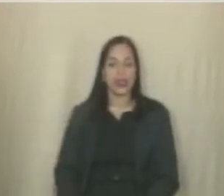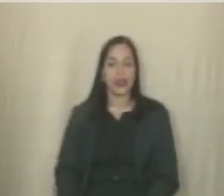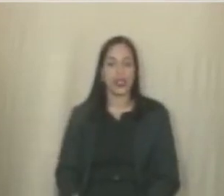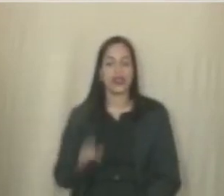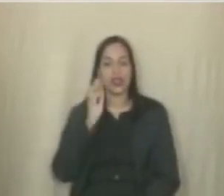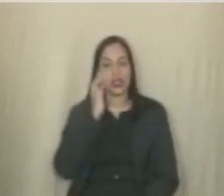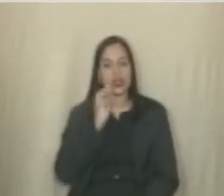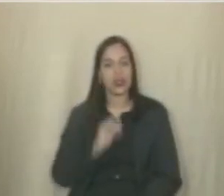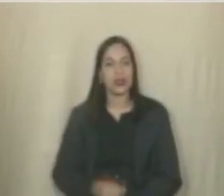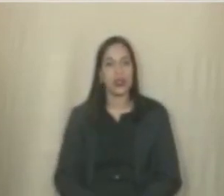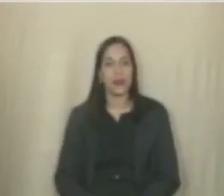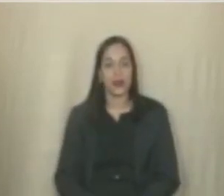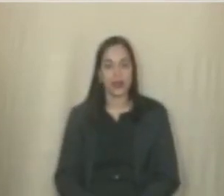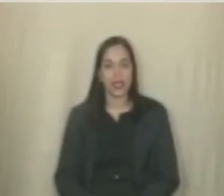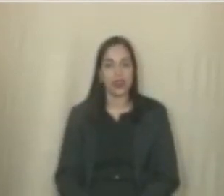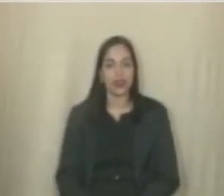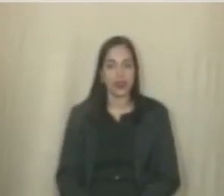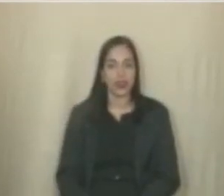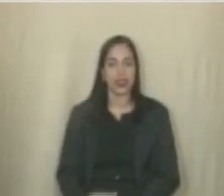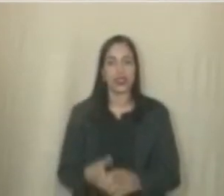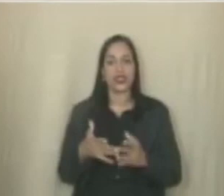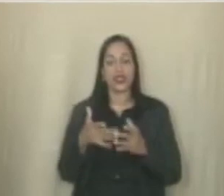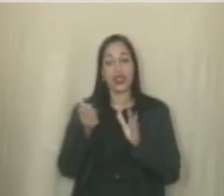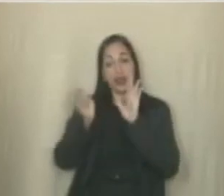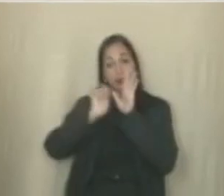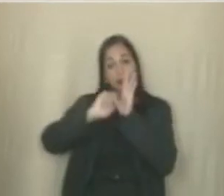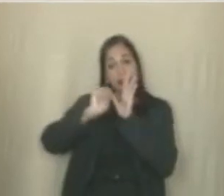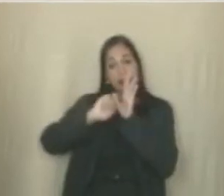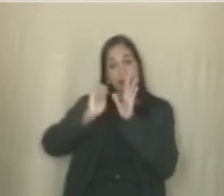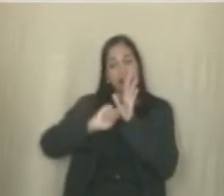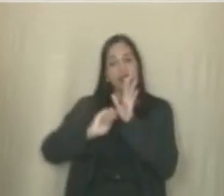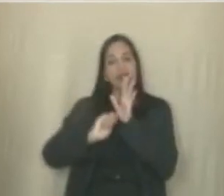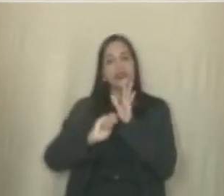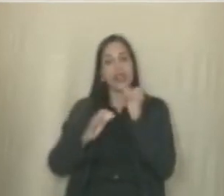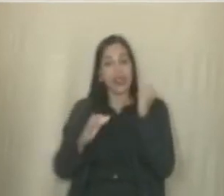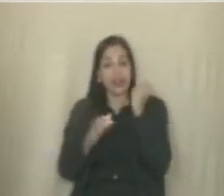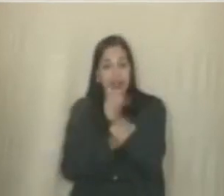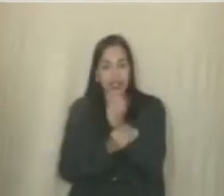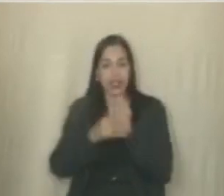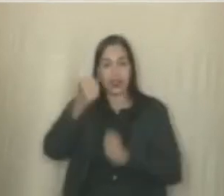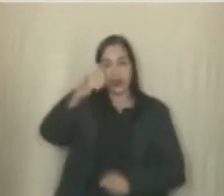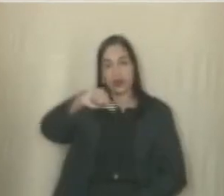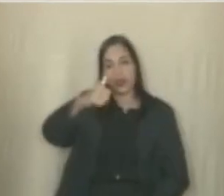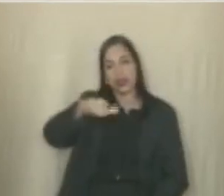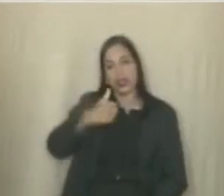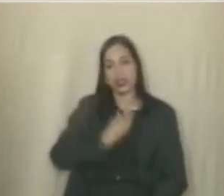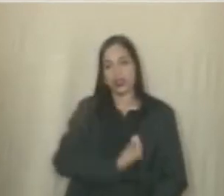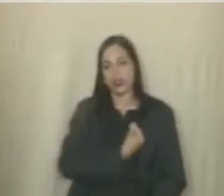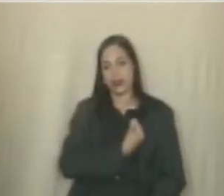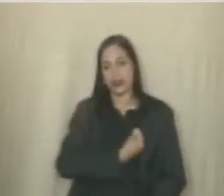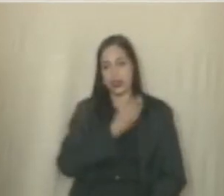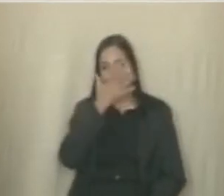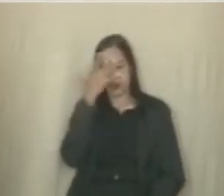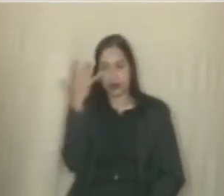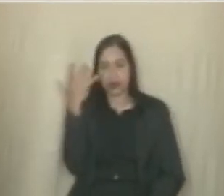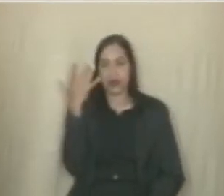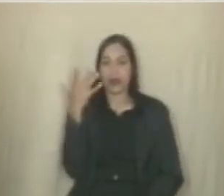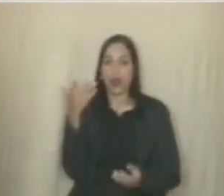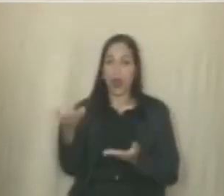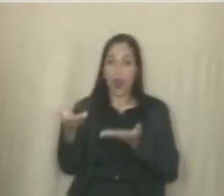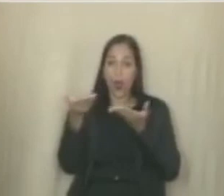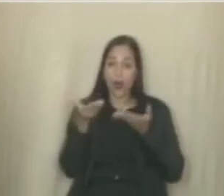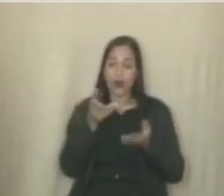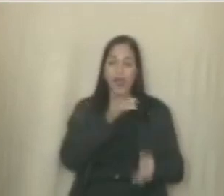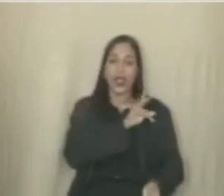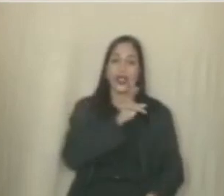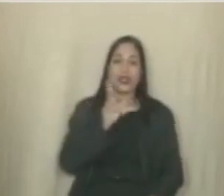reconhecimento do poder medicinal que a maconha exerce na garantia da qualidade de vida das pessoas. Mais uma vez, eu convido os